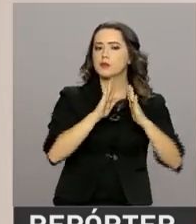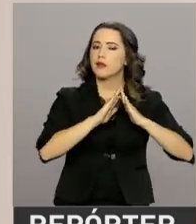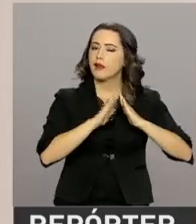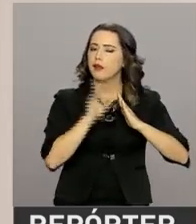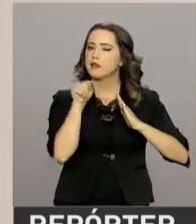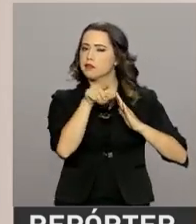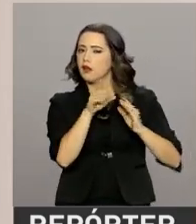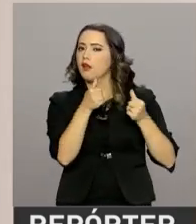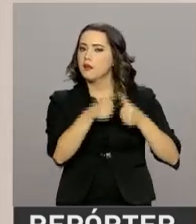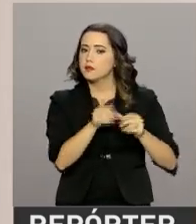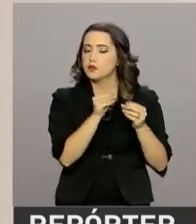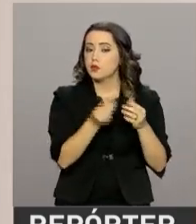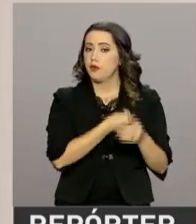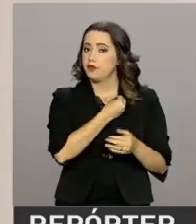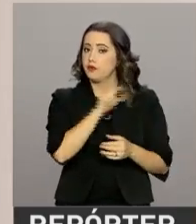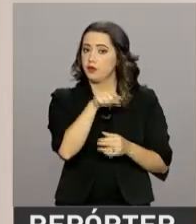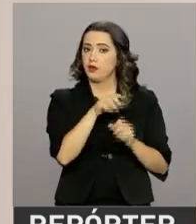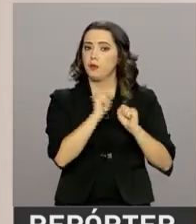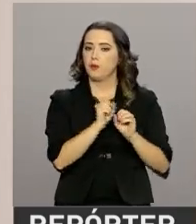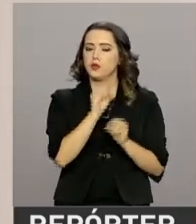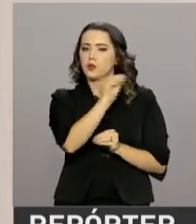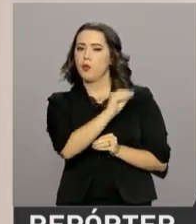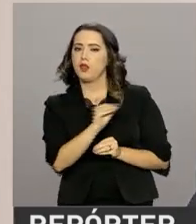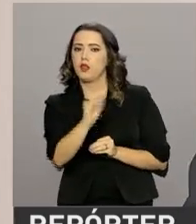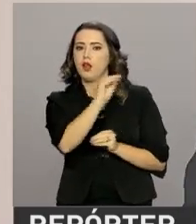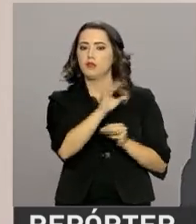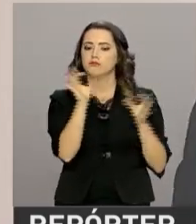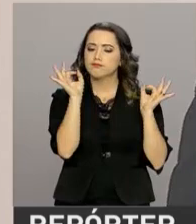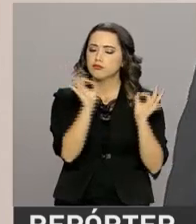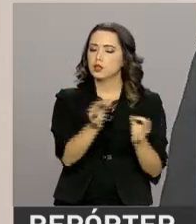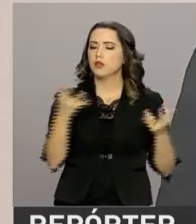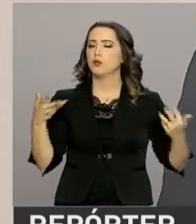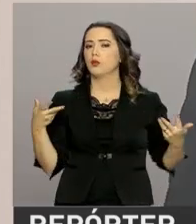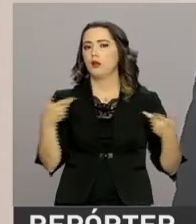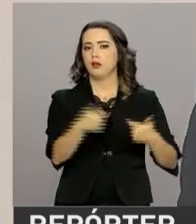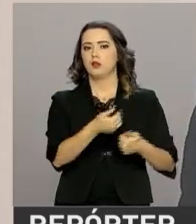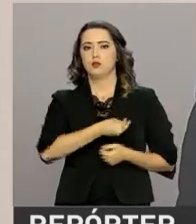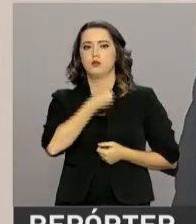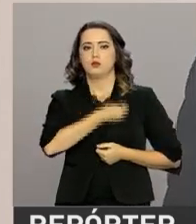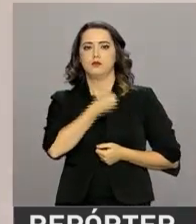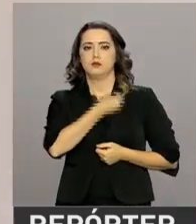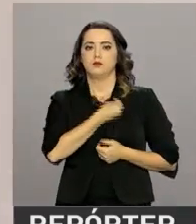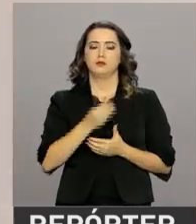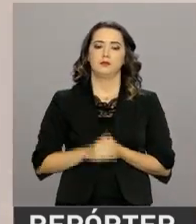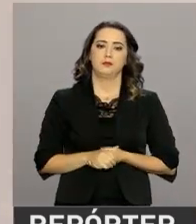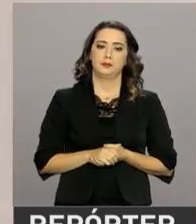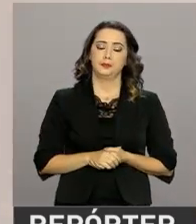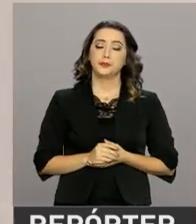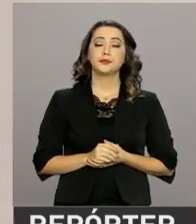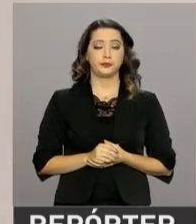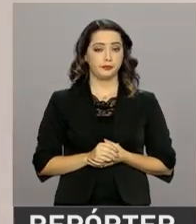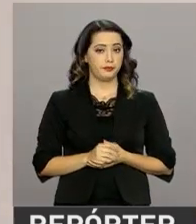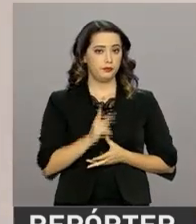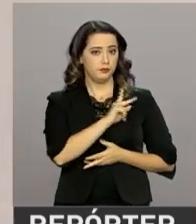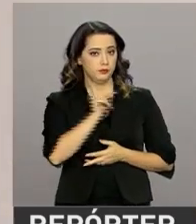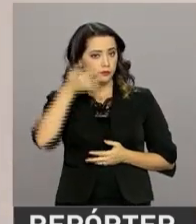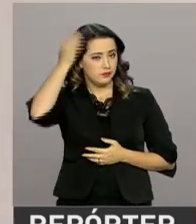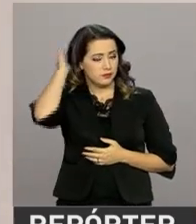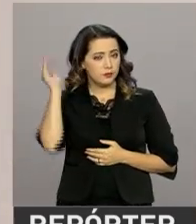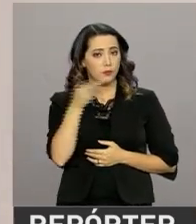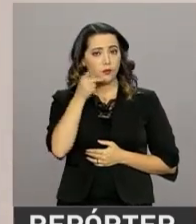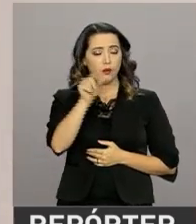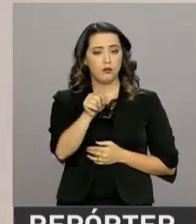colocada para que ela possa ser com muita qualidade para as famílias brasileiras o presidente michel temer destacou